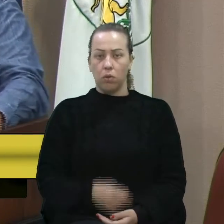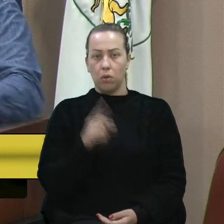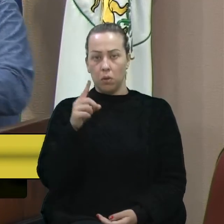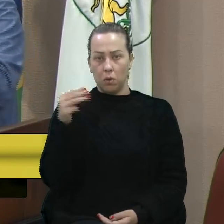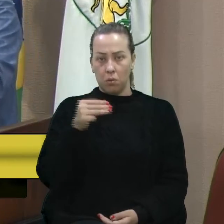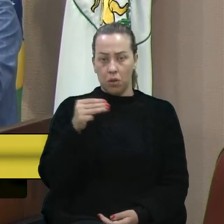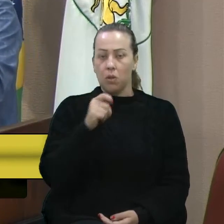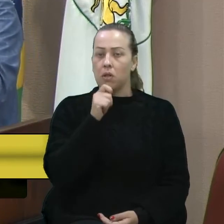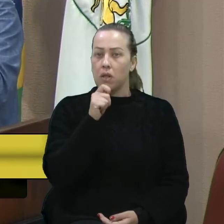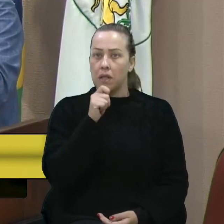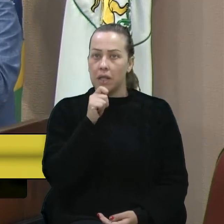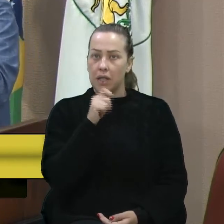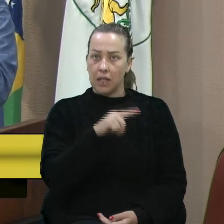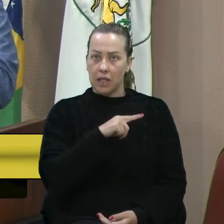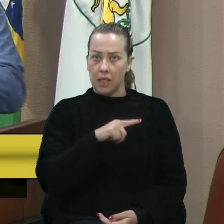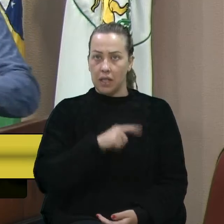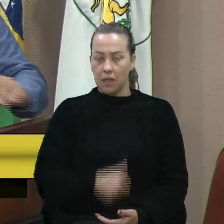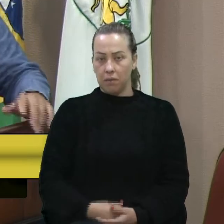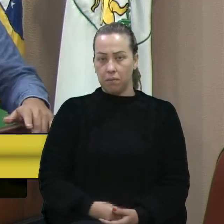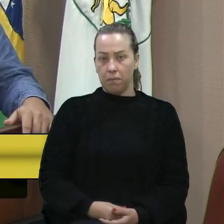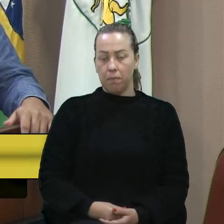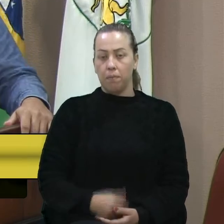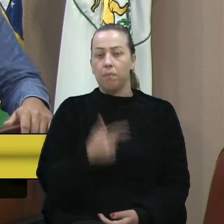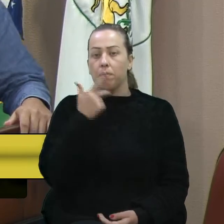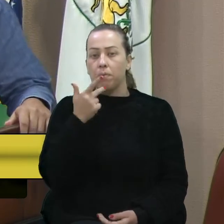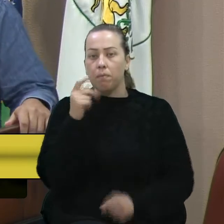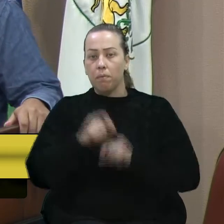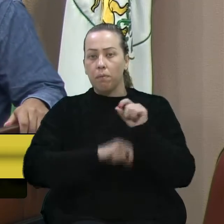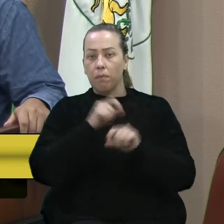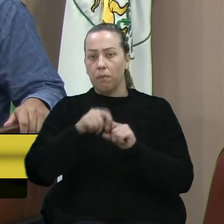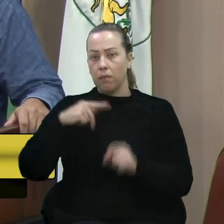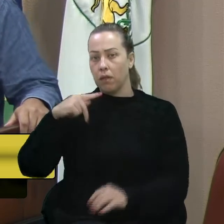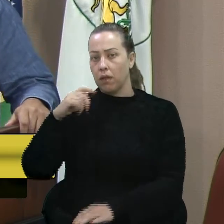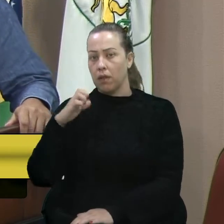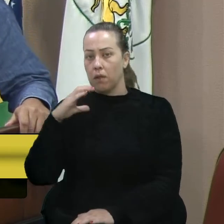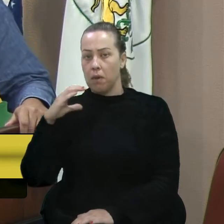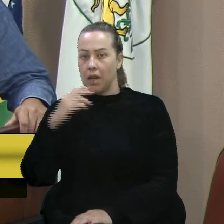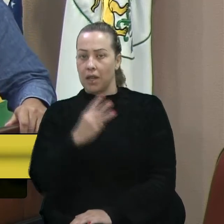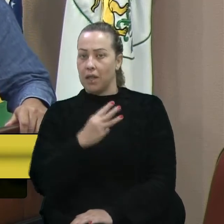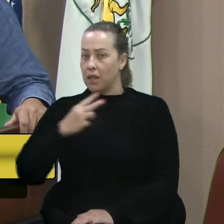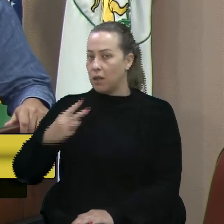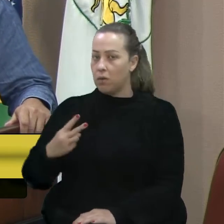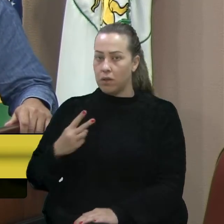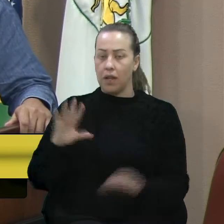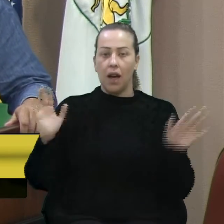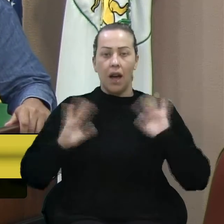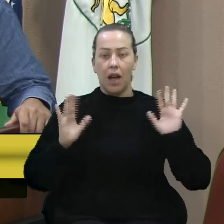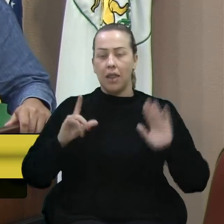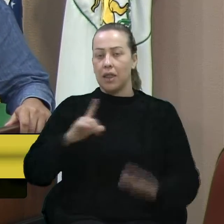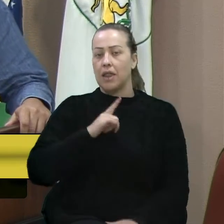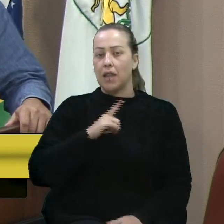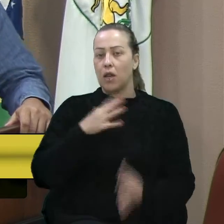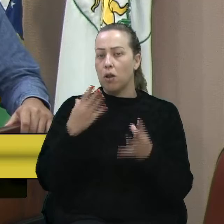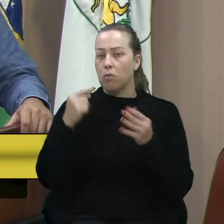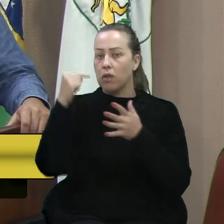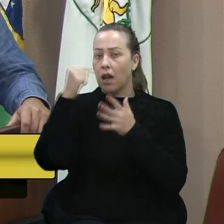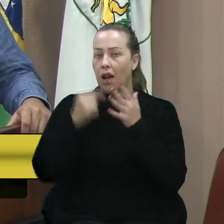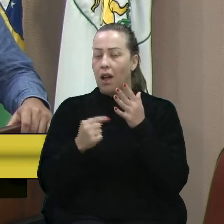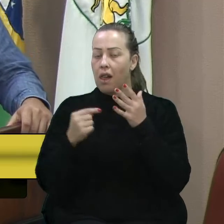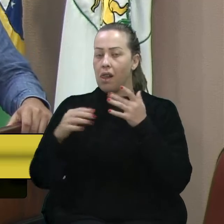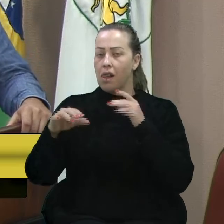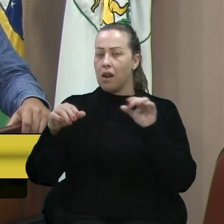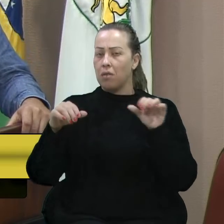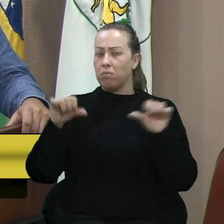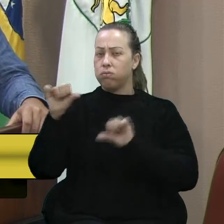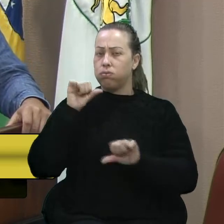que me sobra aqui, para dizer que a PEC 32, ela tem muitas contradições